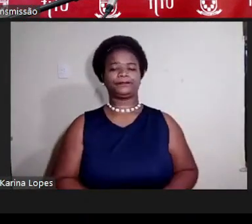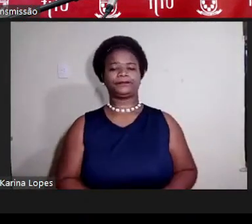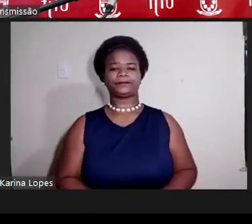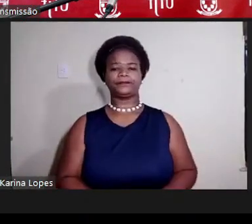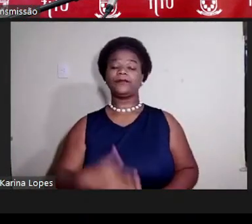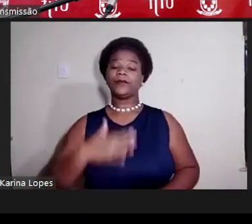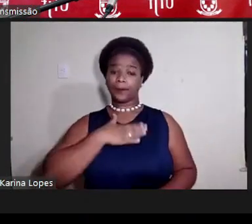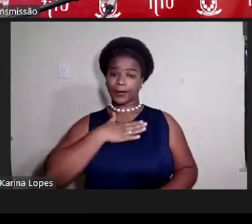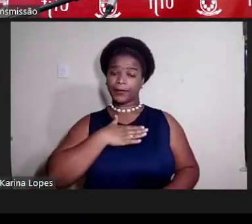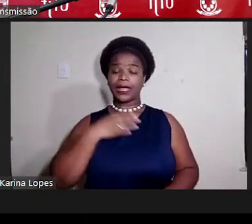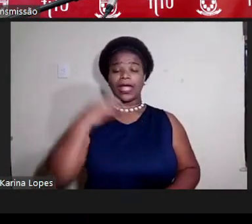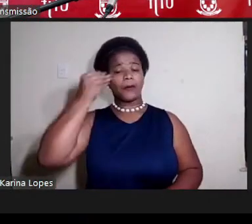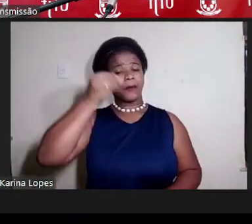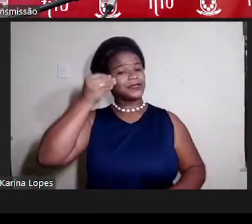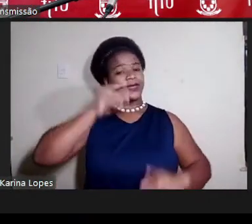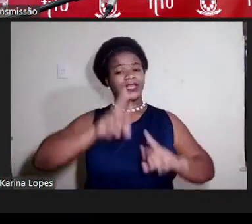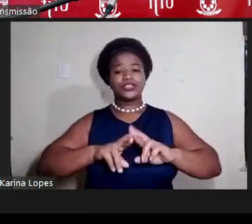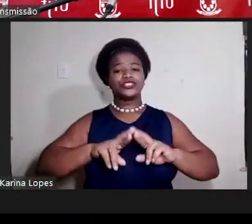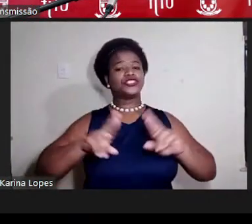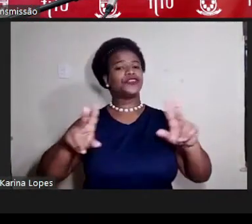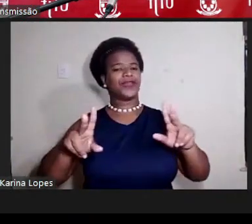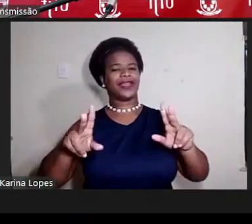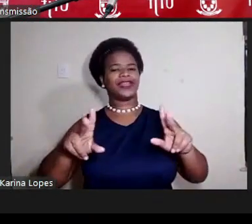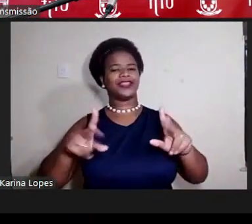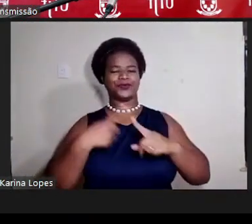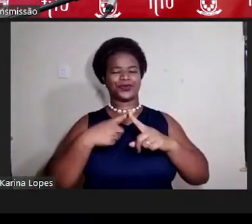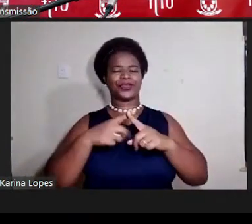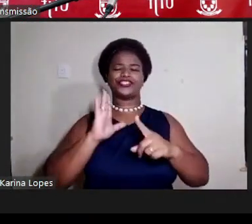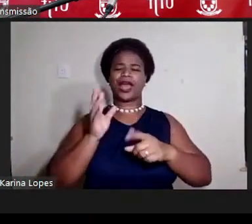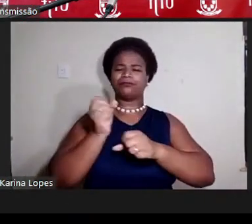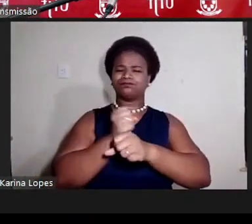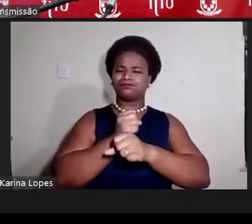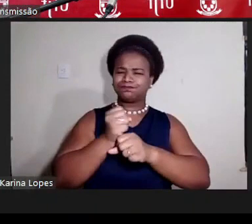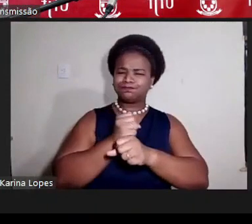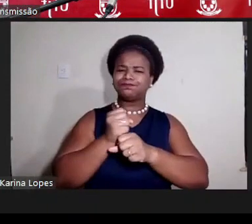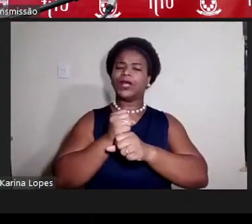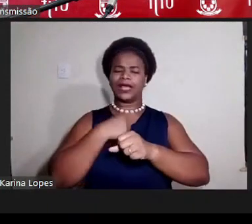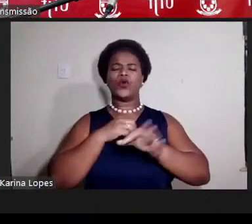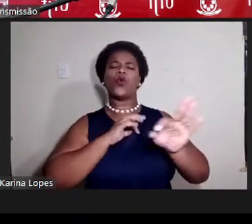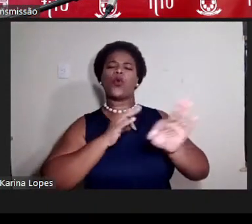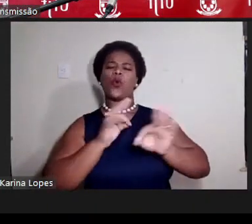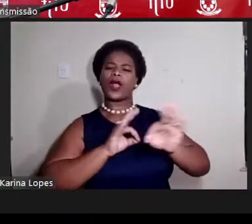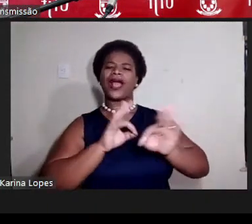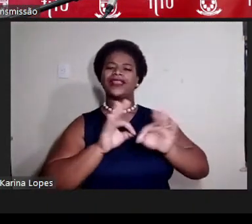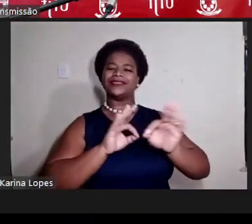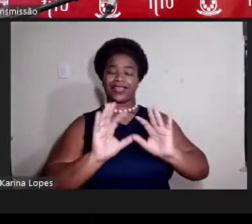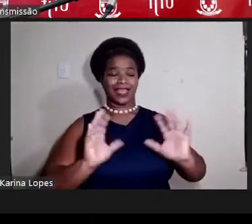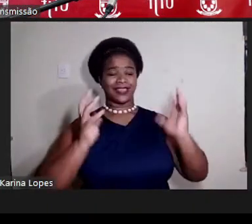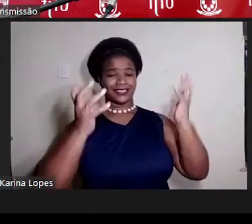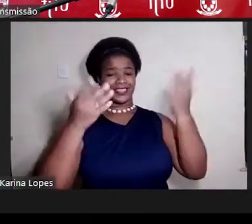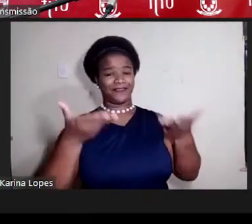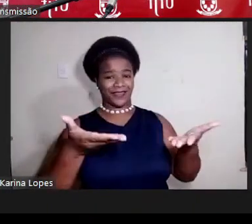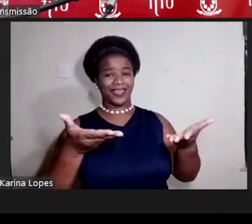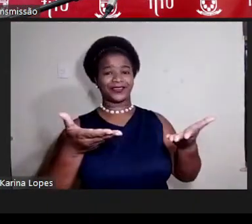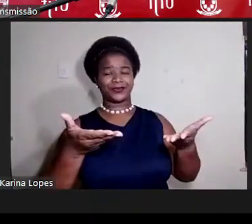experiência diferente. Durante muitos anos eu organizei esse evento, que surgiu na gestão da